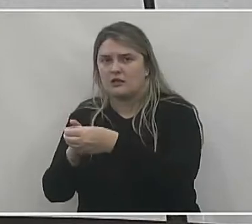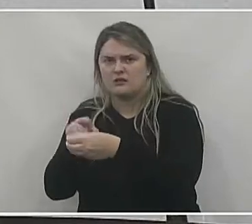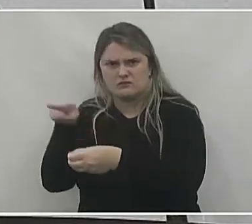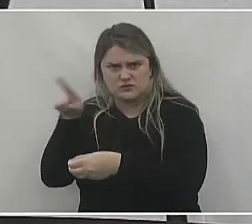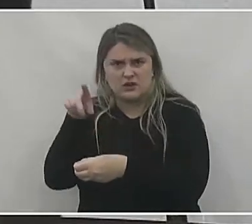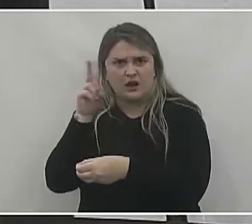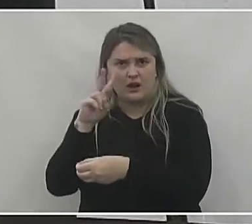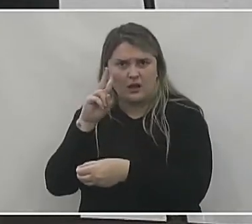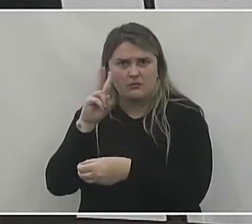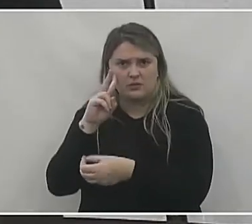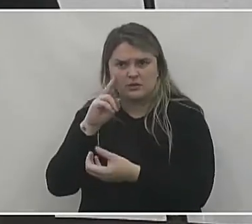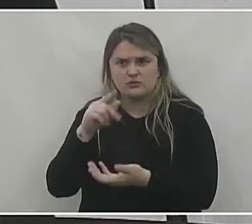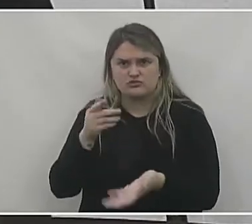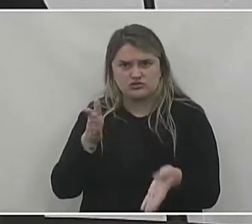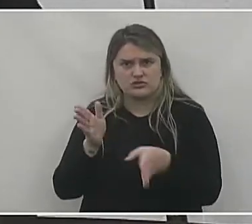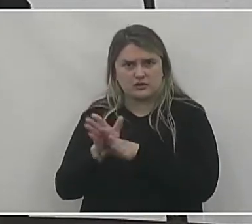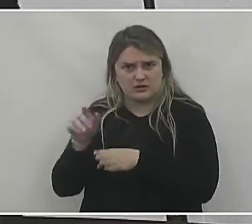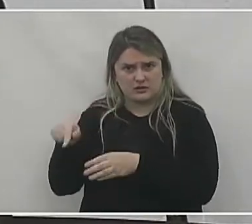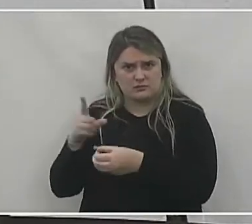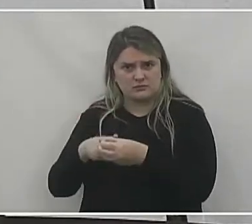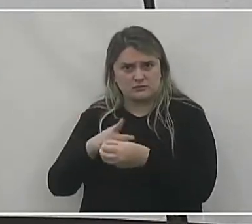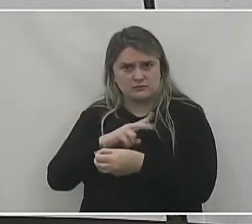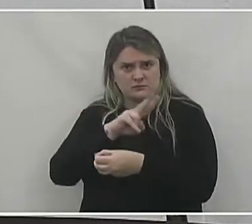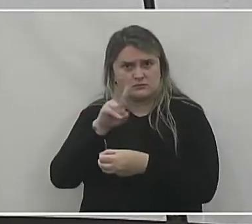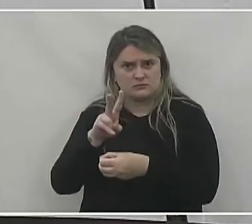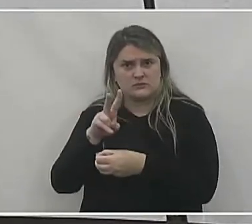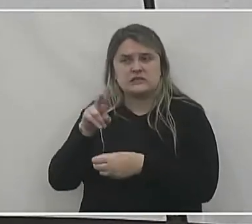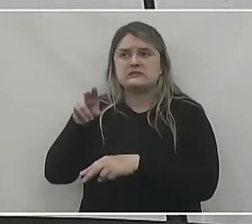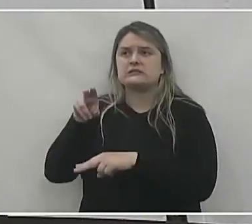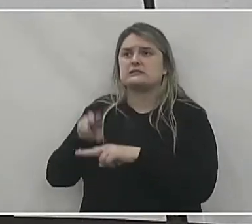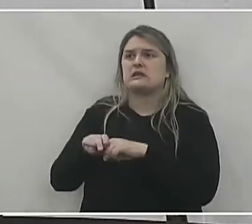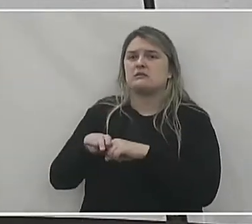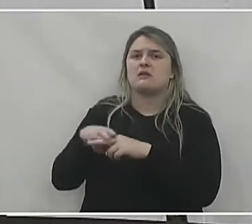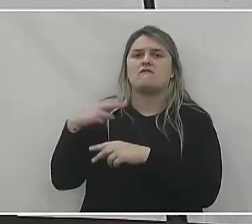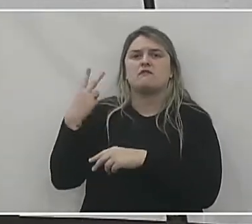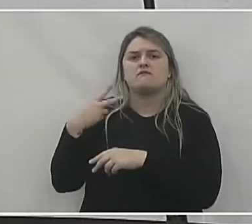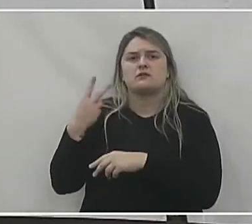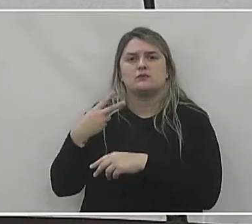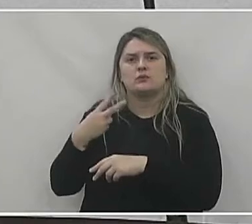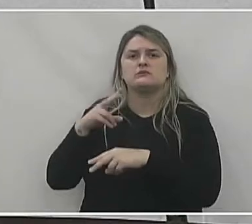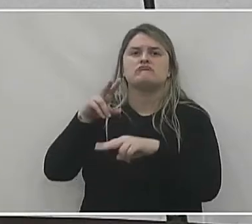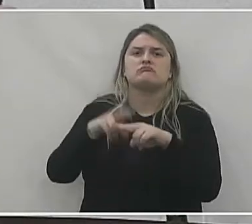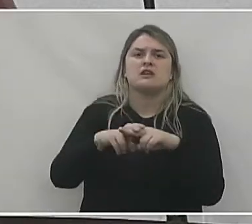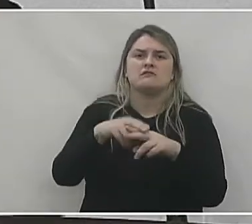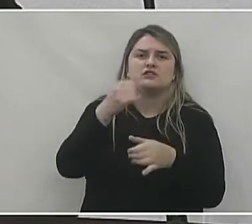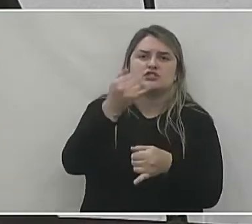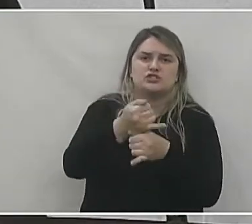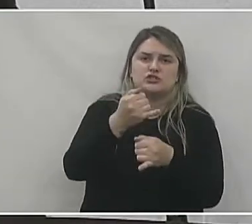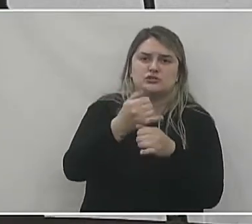vocês recordam quantas vezes eu cheguei aqui em União da Vitória, nós sentávamos com os vereadores, com os